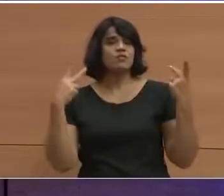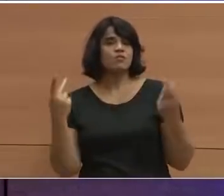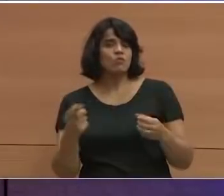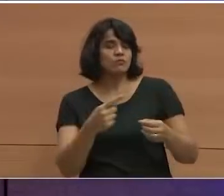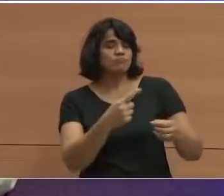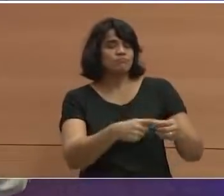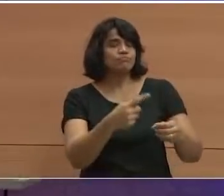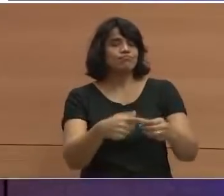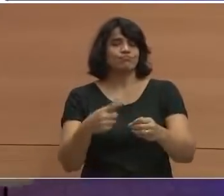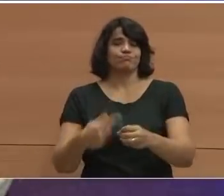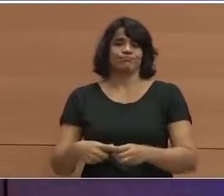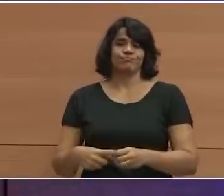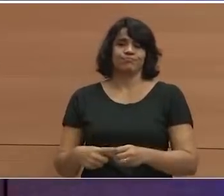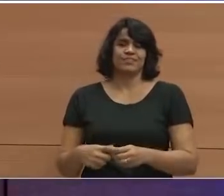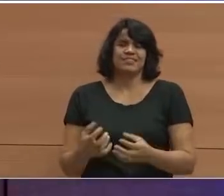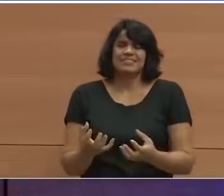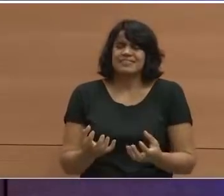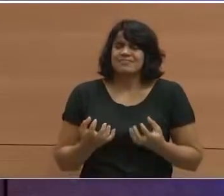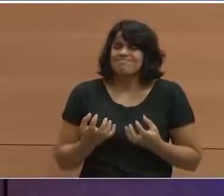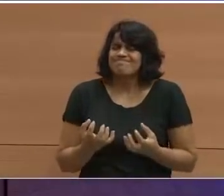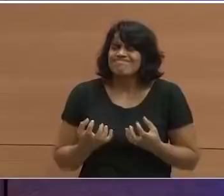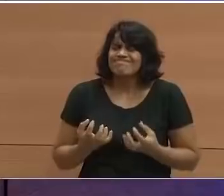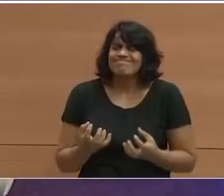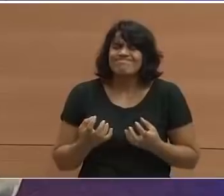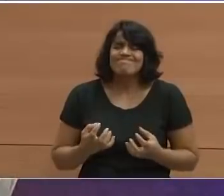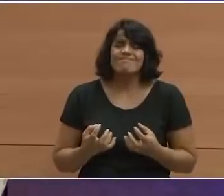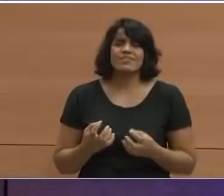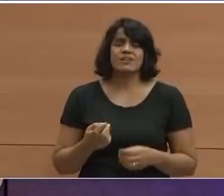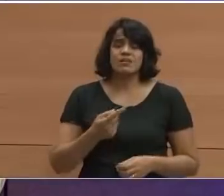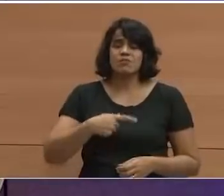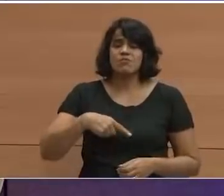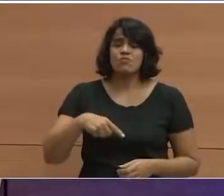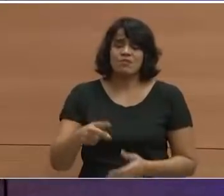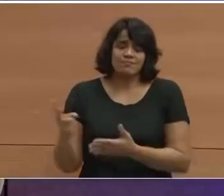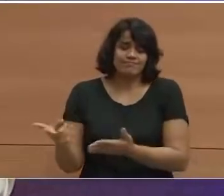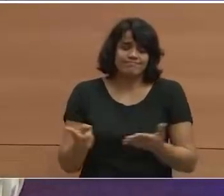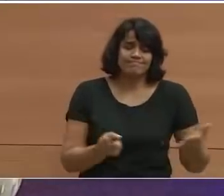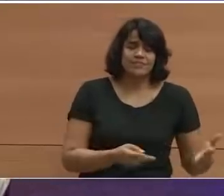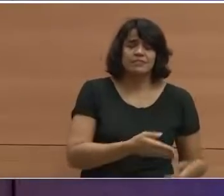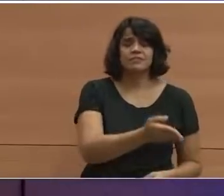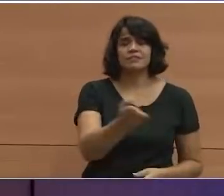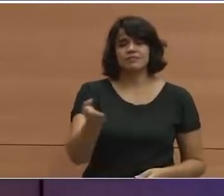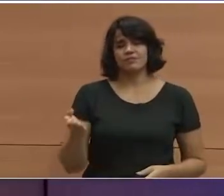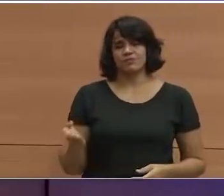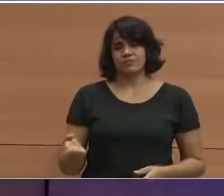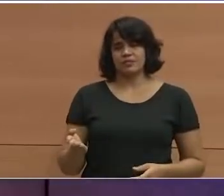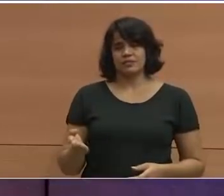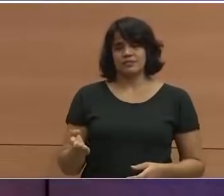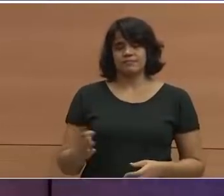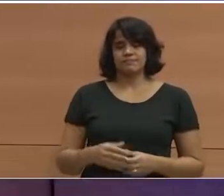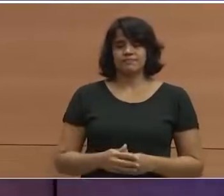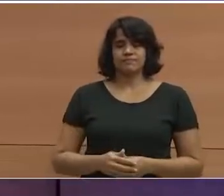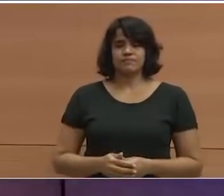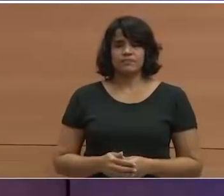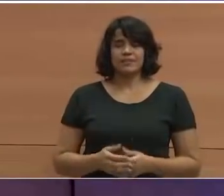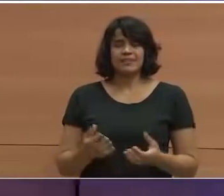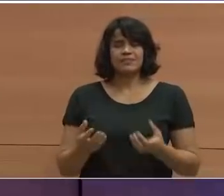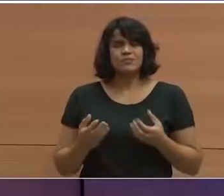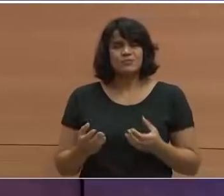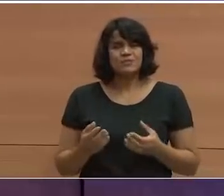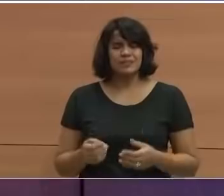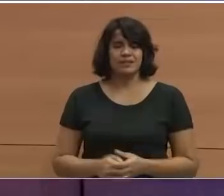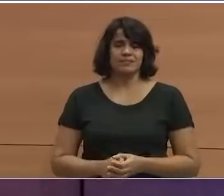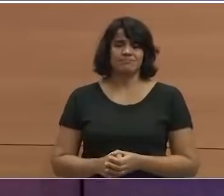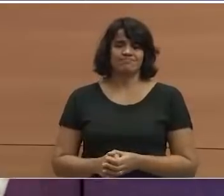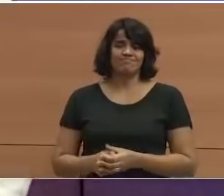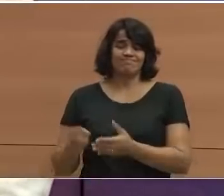e desejando há muito visitar-vos, penso em fazê-lo quando em viagem para Espanha.